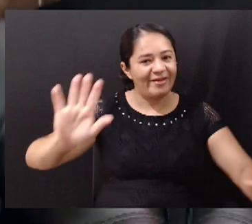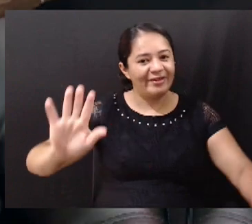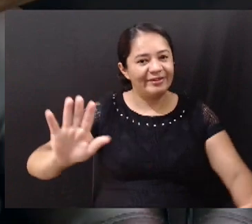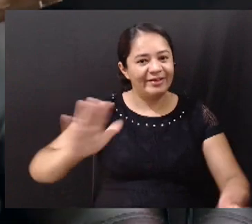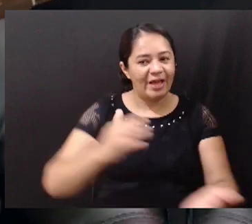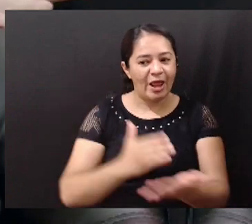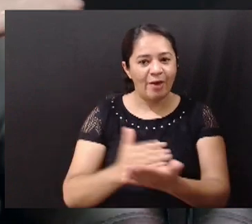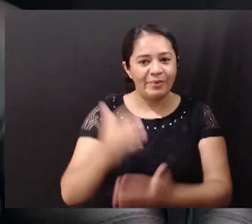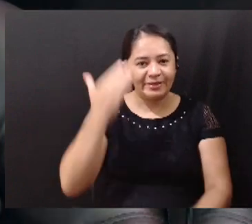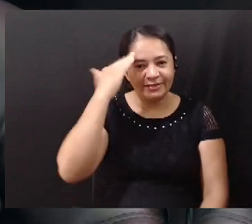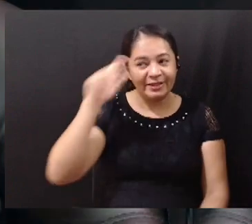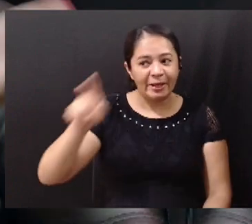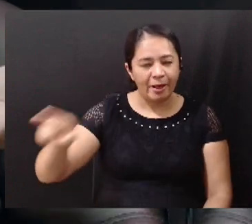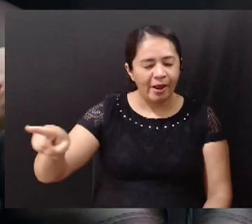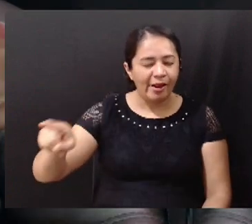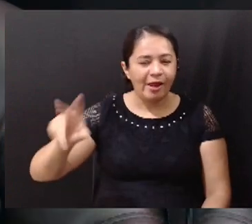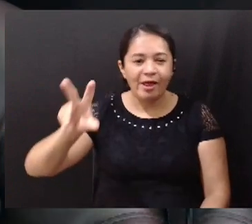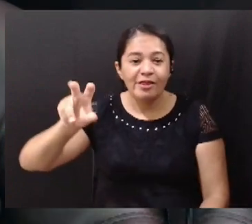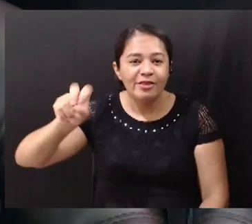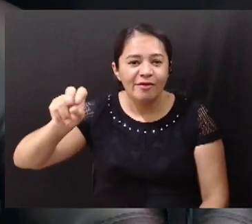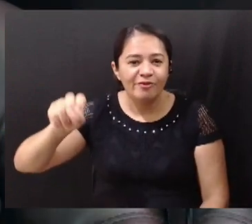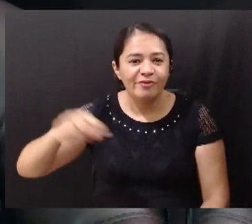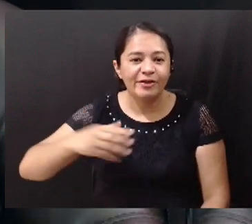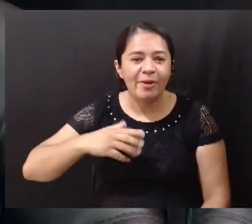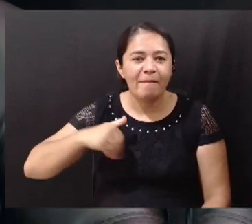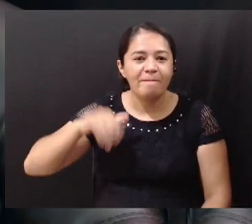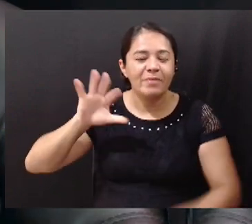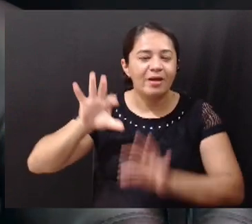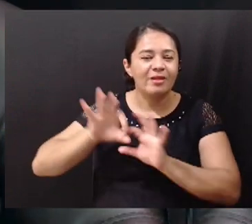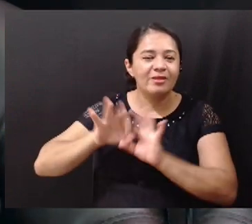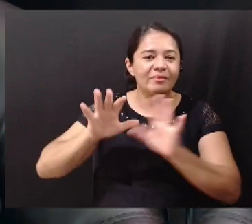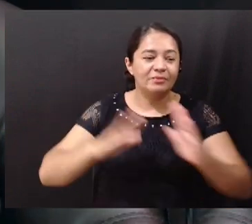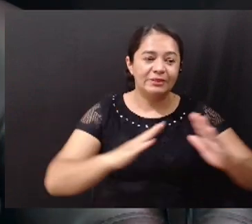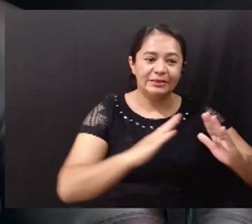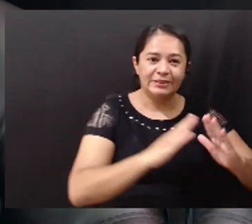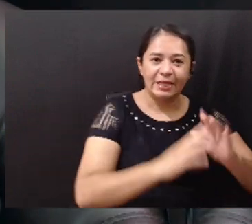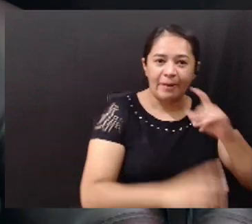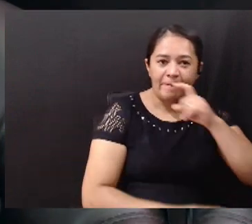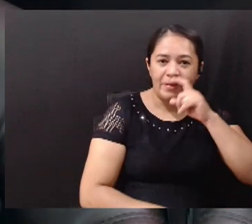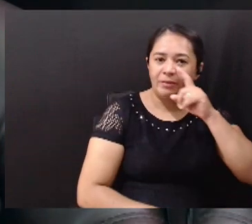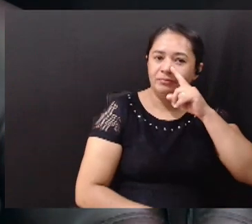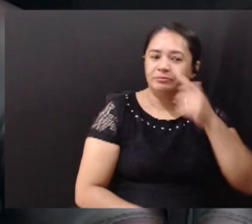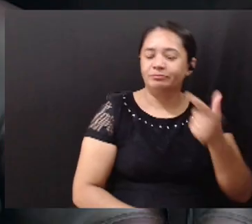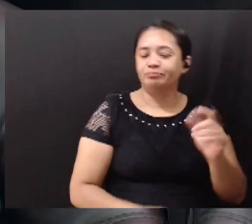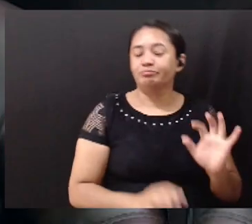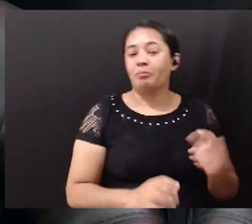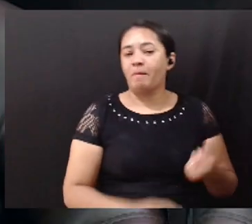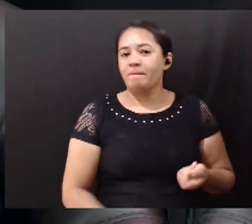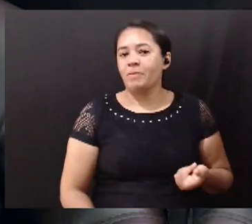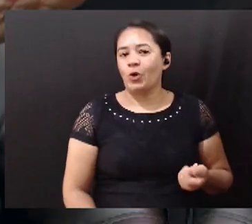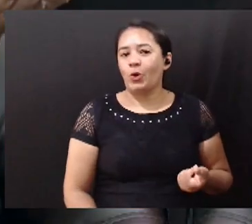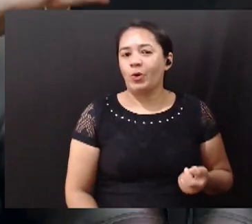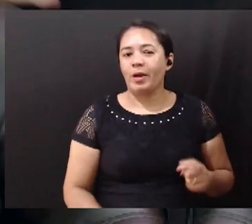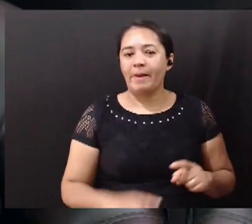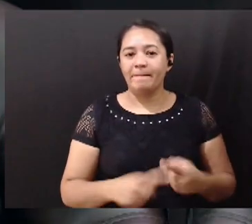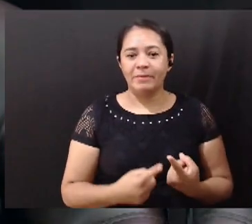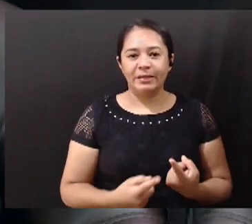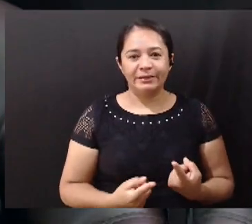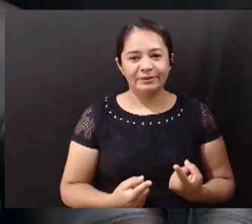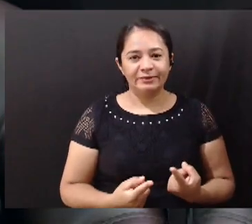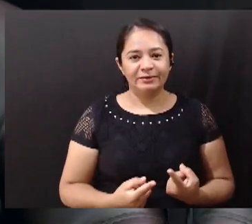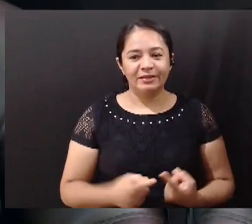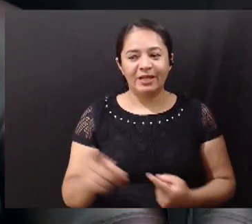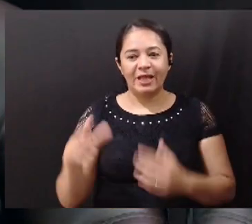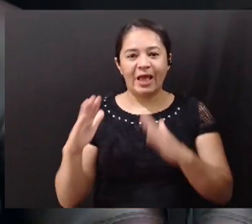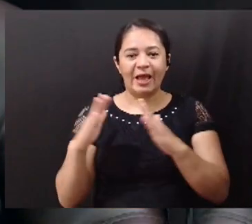na avó eu tenho mais liberdade, na casa dos meus pais não tanto. Só que quando ela vai para casa da avó, ela